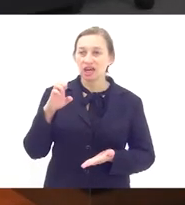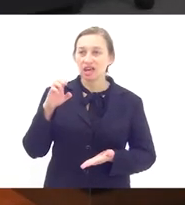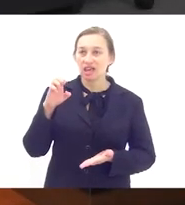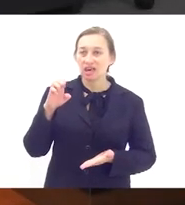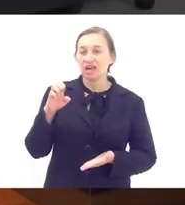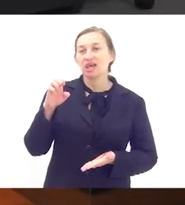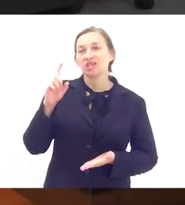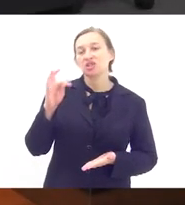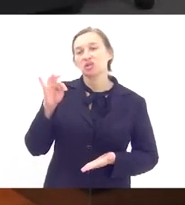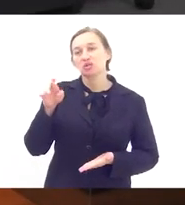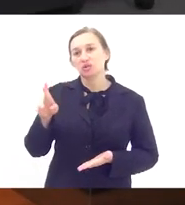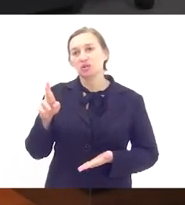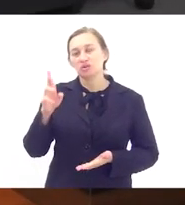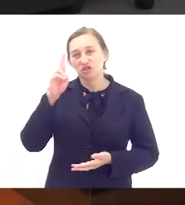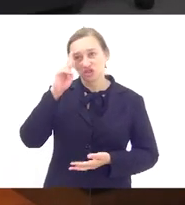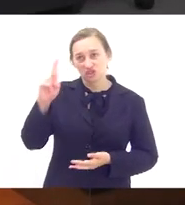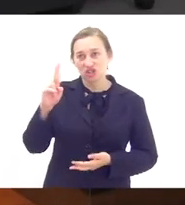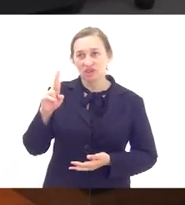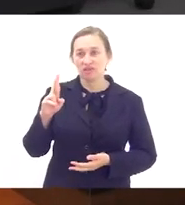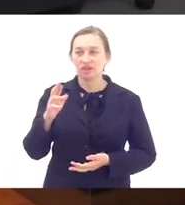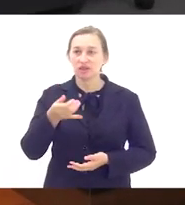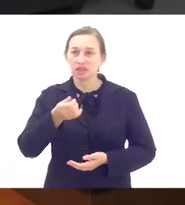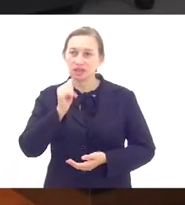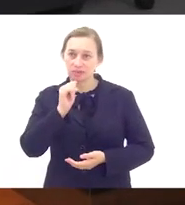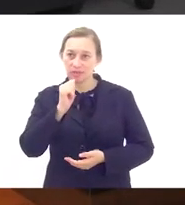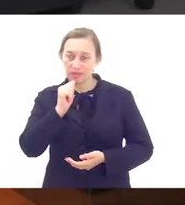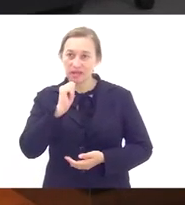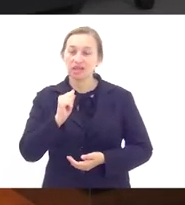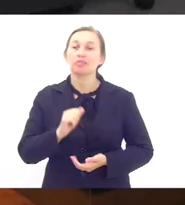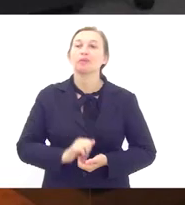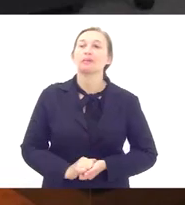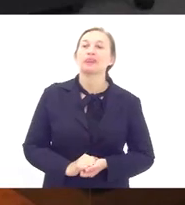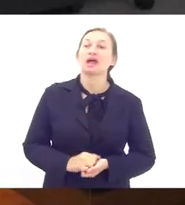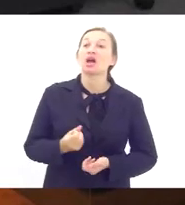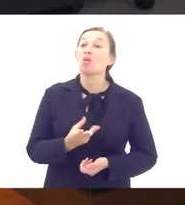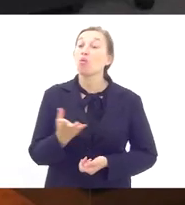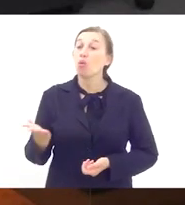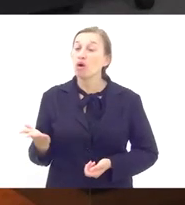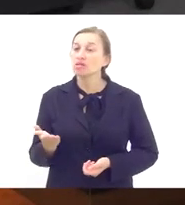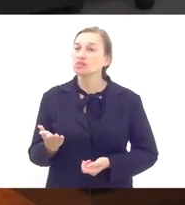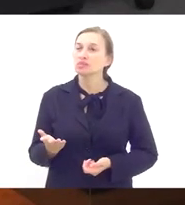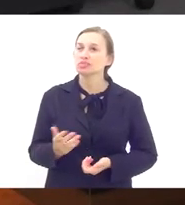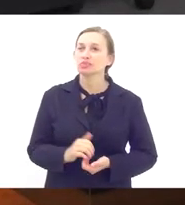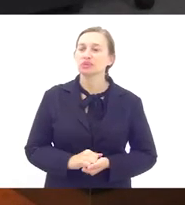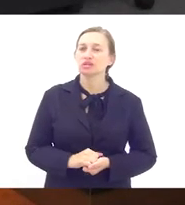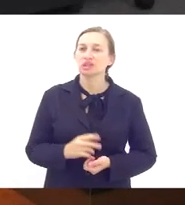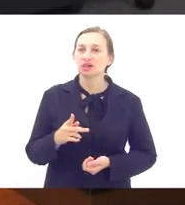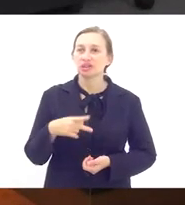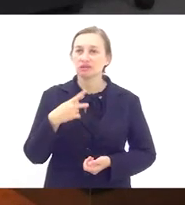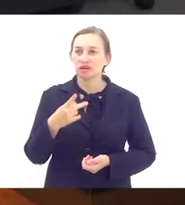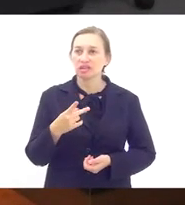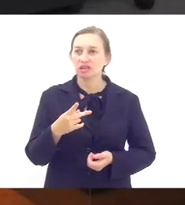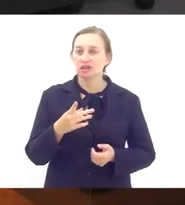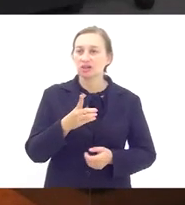representando o subsecretário. Ah, ok. Quanto ao questionamento da doutora Marta